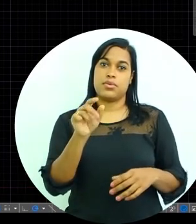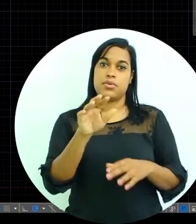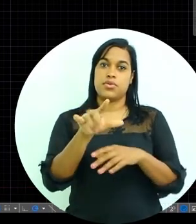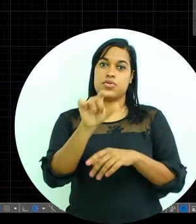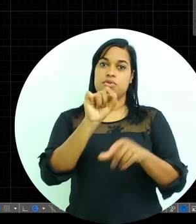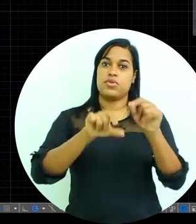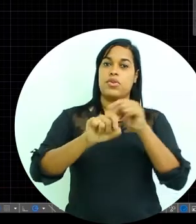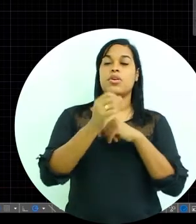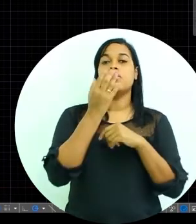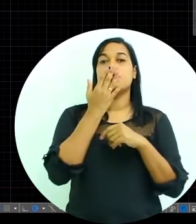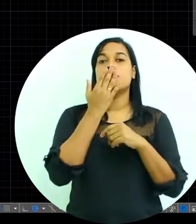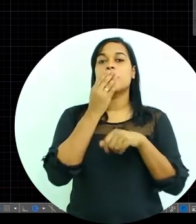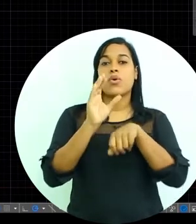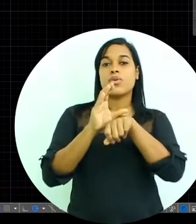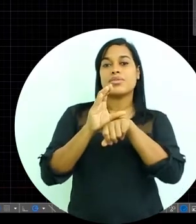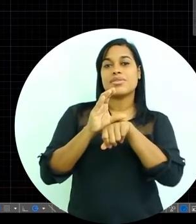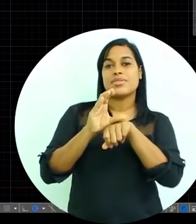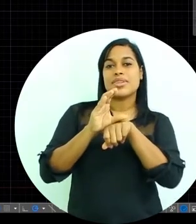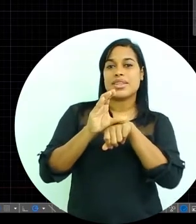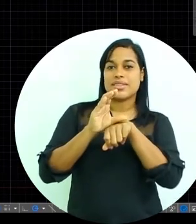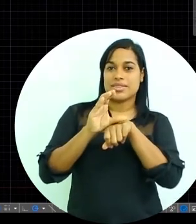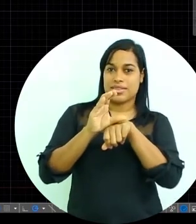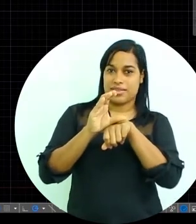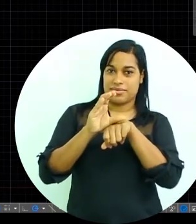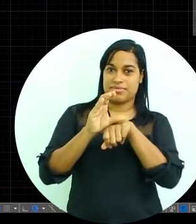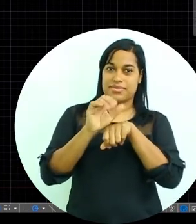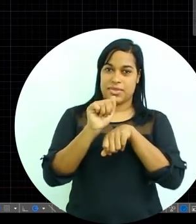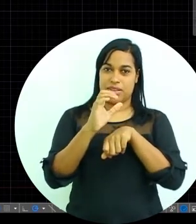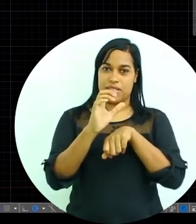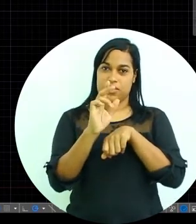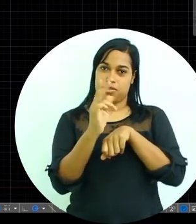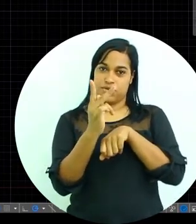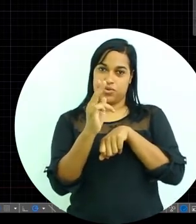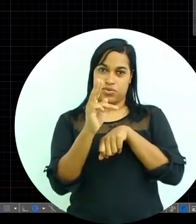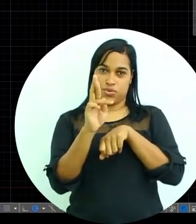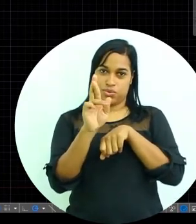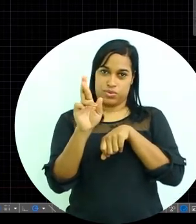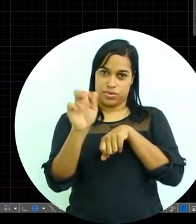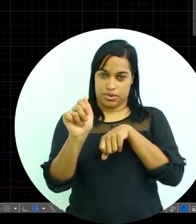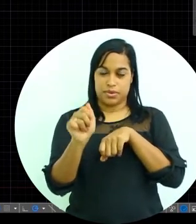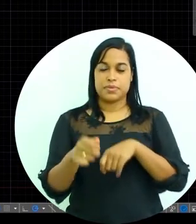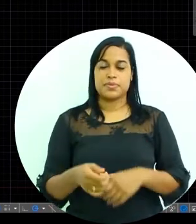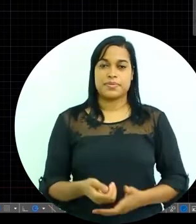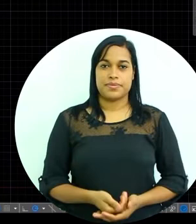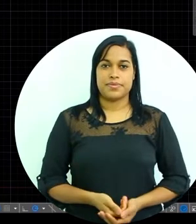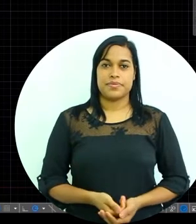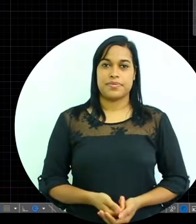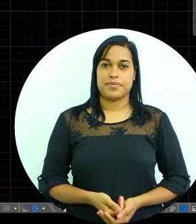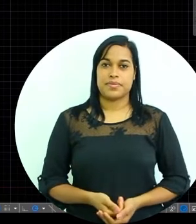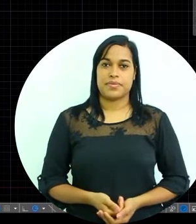E vamos escolher a cor cinza para Ashura.